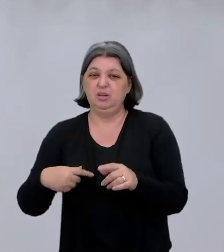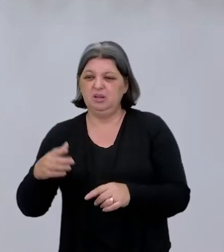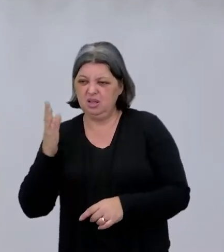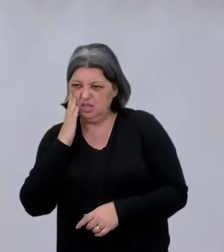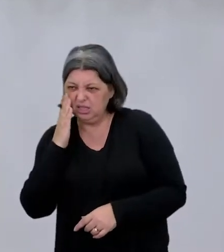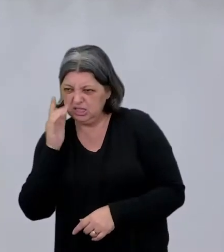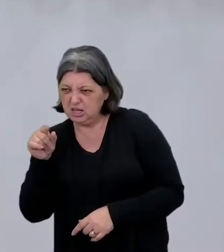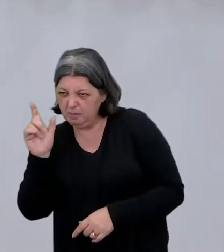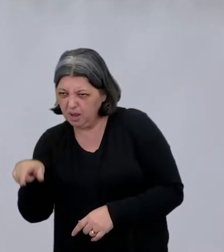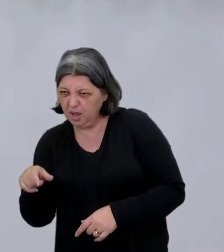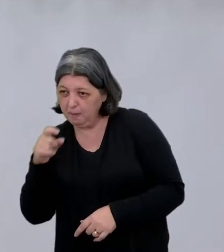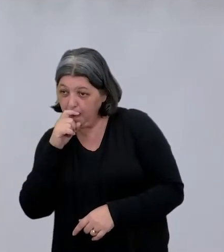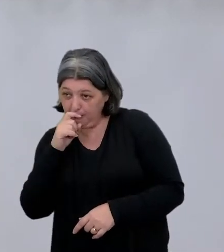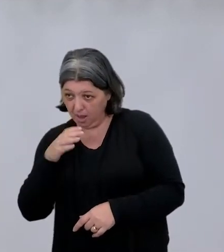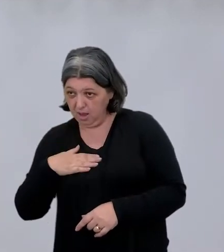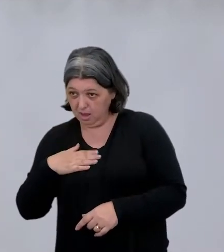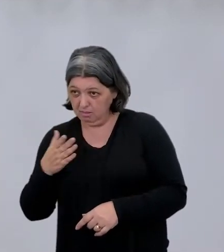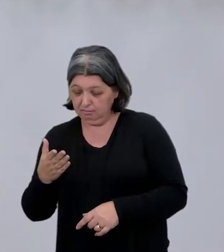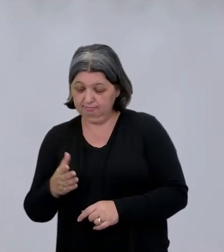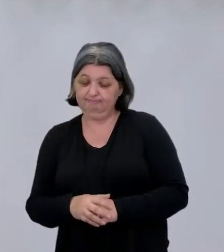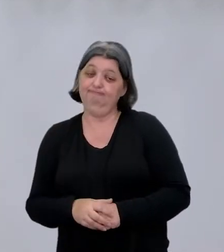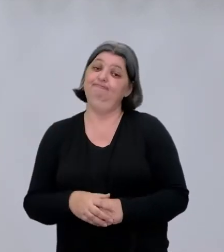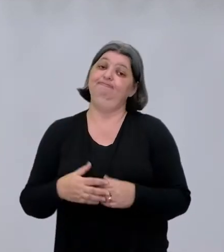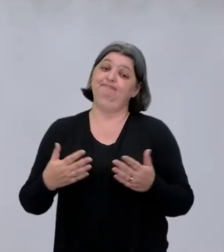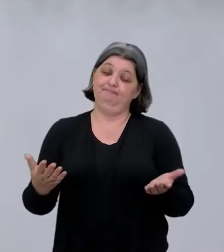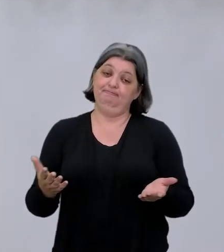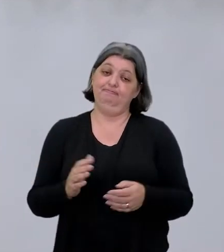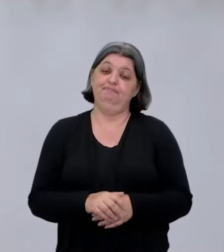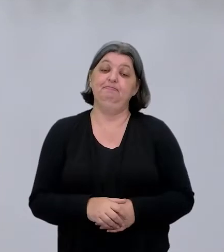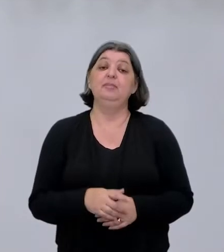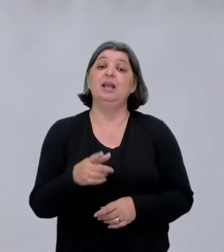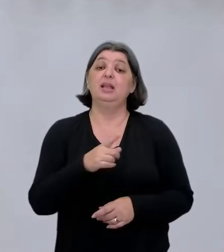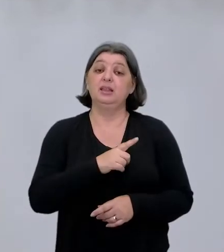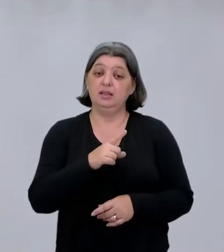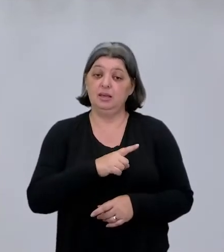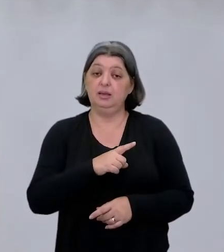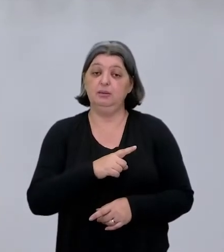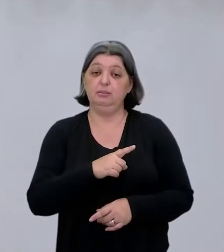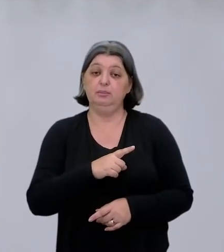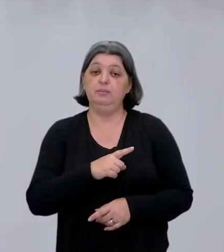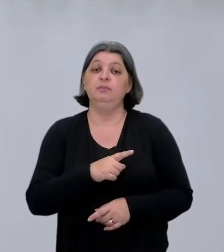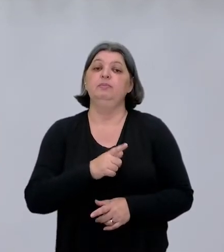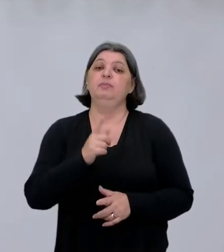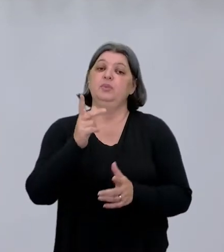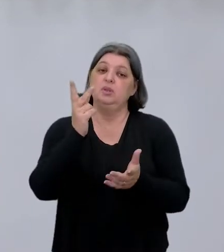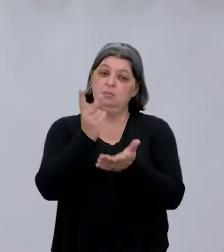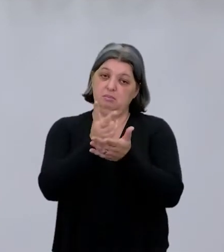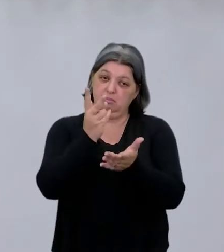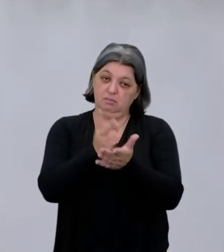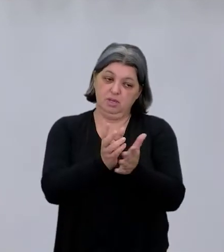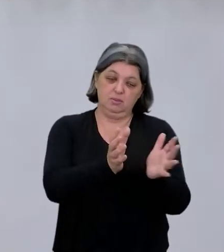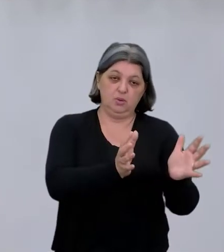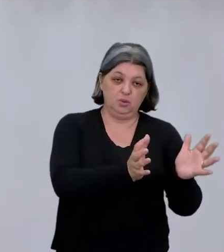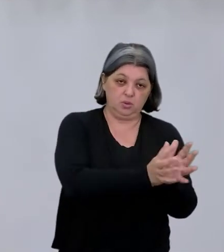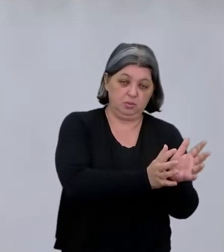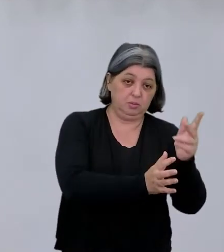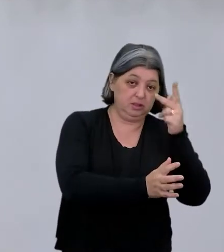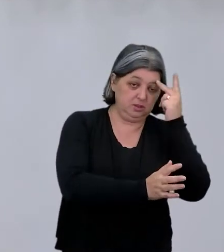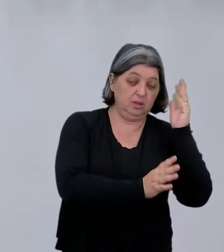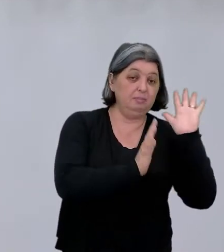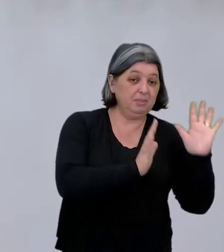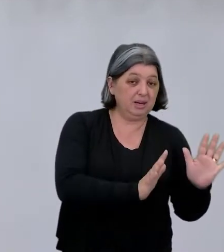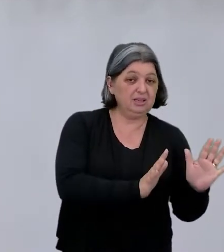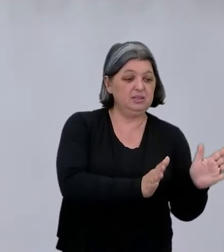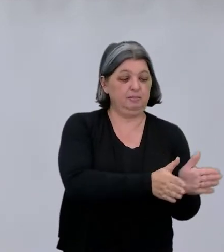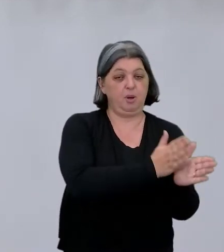pai? Você sabe quem é meu pai? Né? E aí você tem esse mesmo grupo de pessoas, só que com uma renda